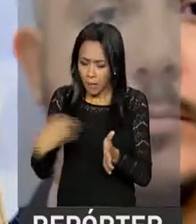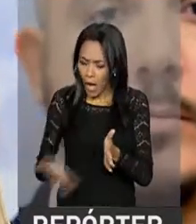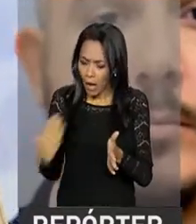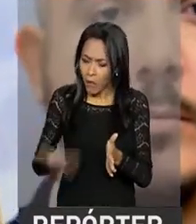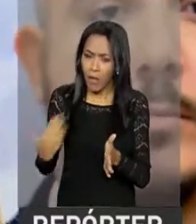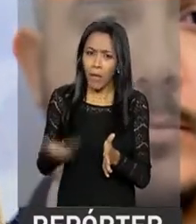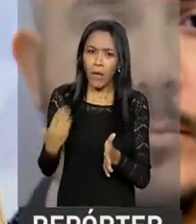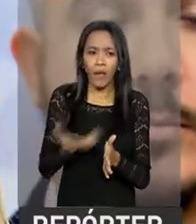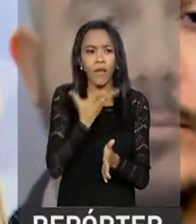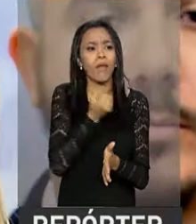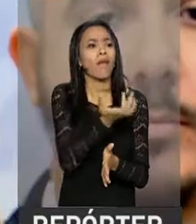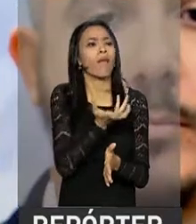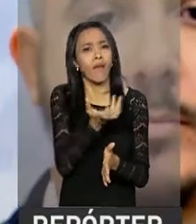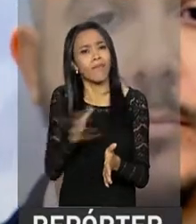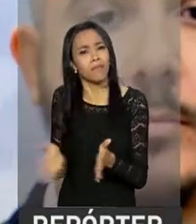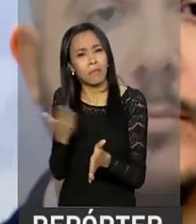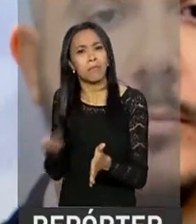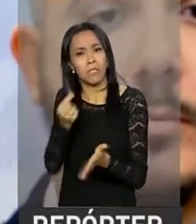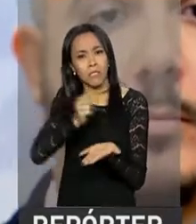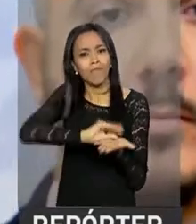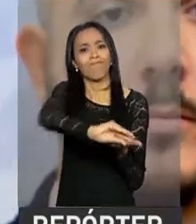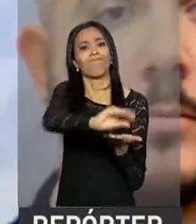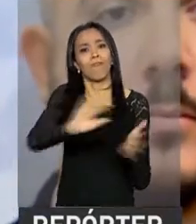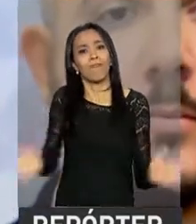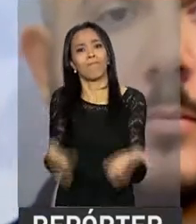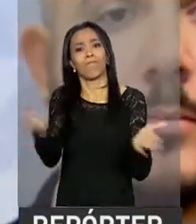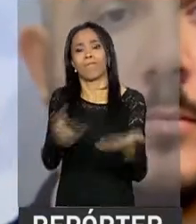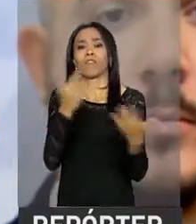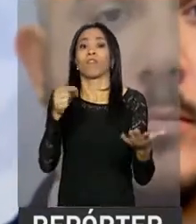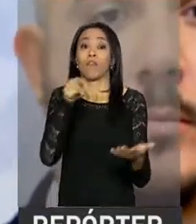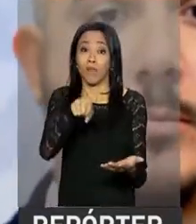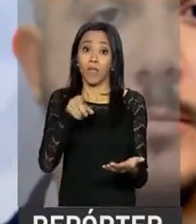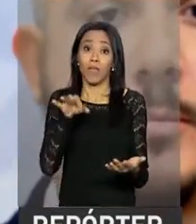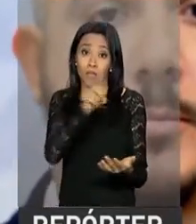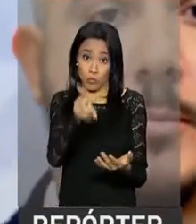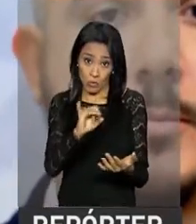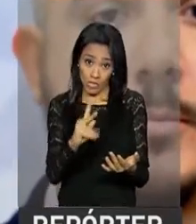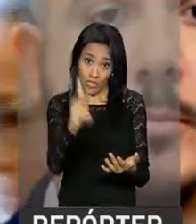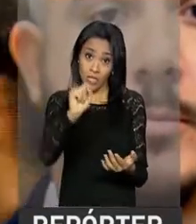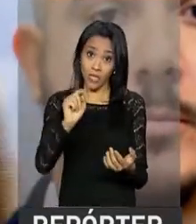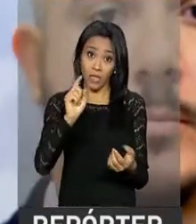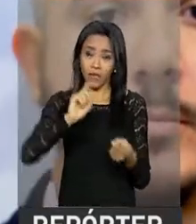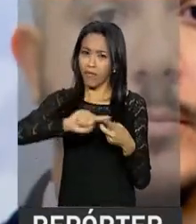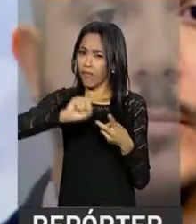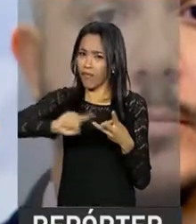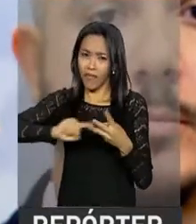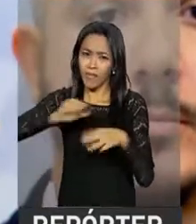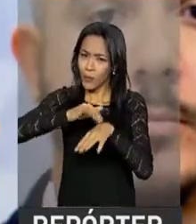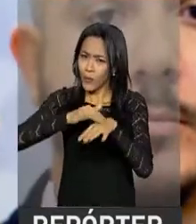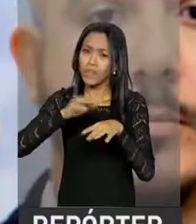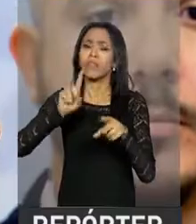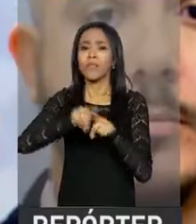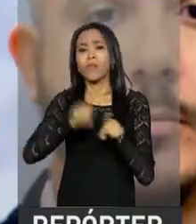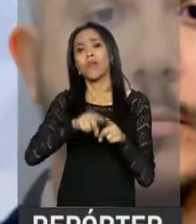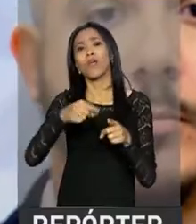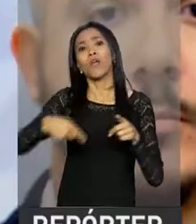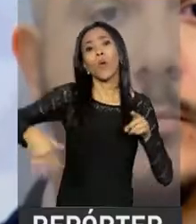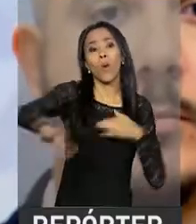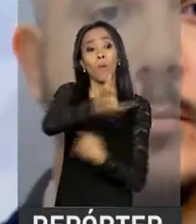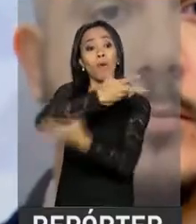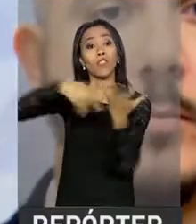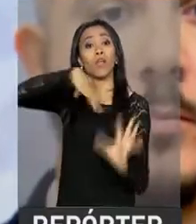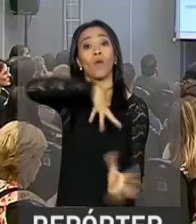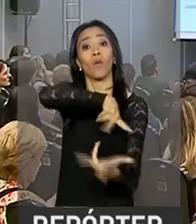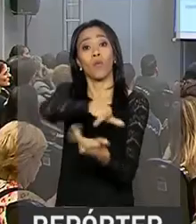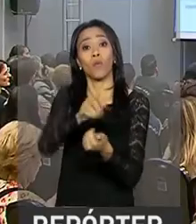fazer desenvolvimento de conhecimento sobre Zika, para que a gente possa não só atender a essa demanda, como compartilhar com o resto do